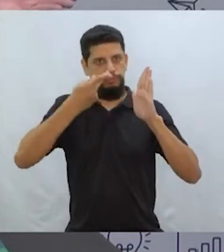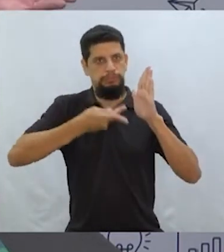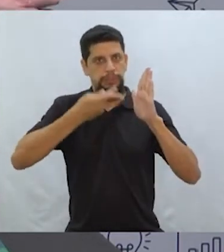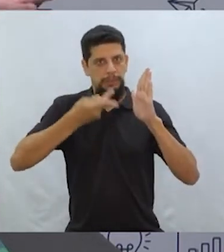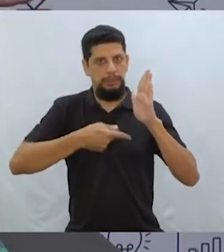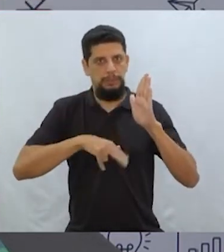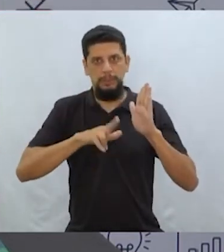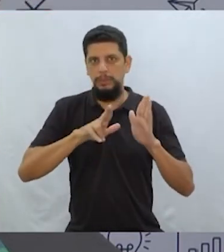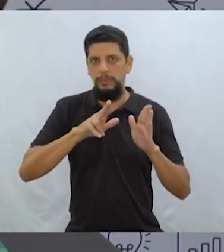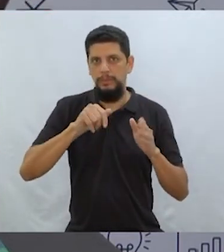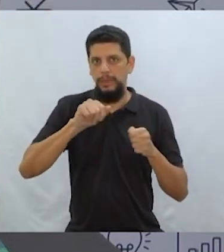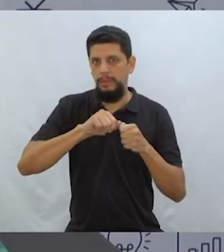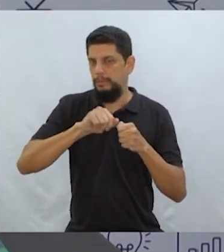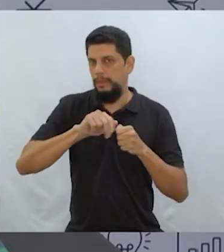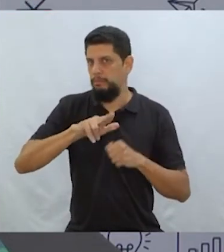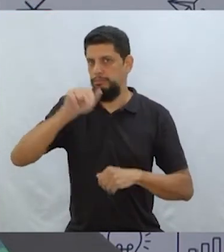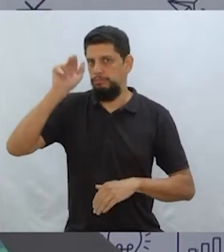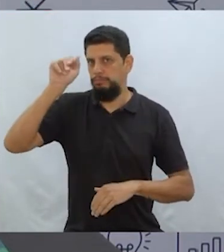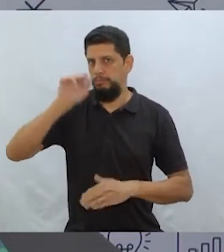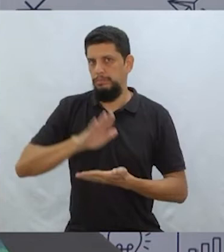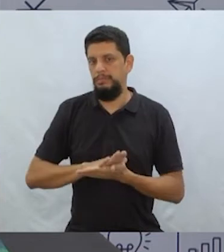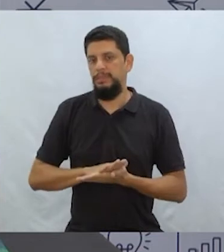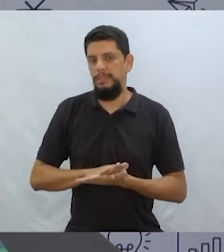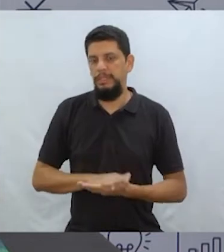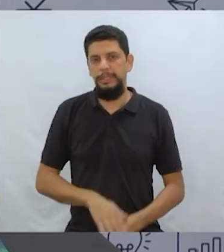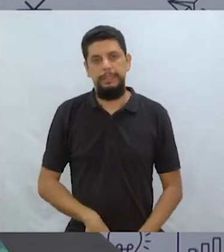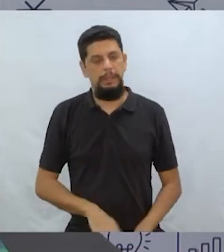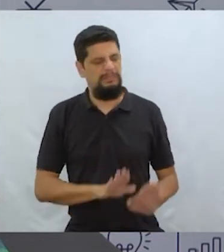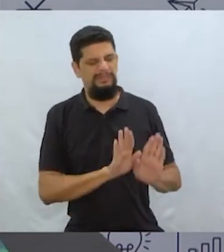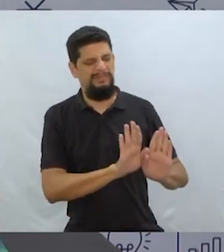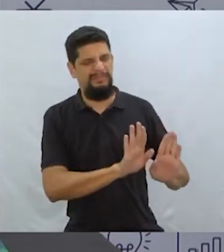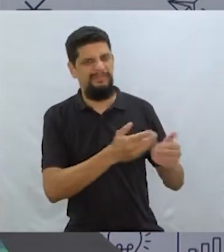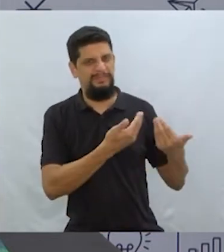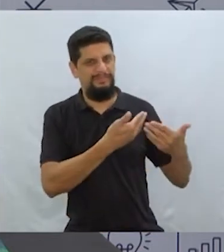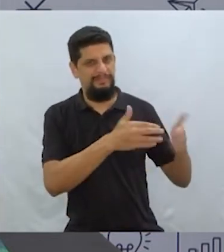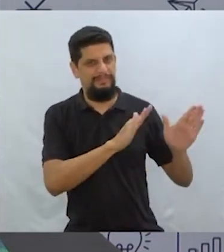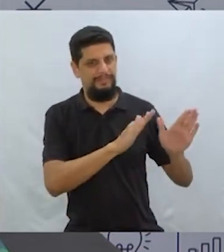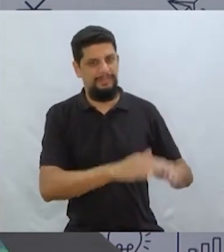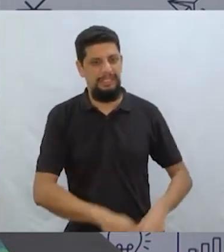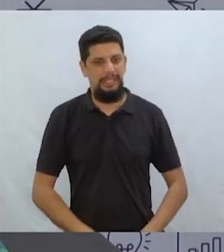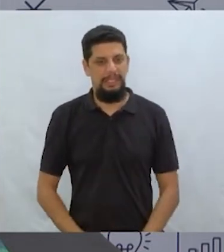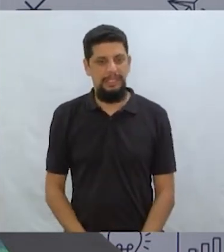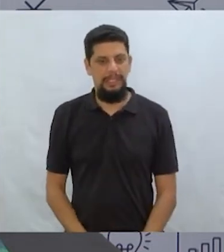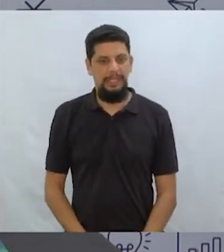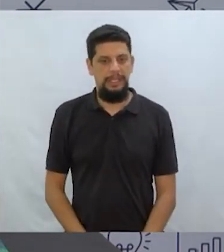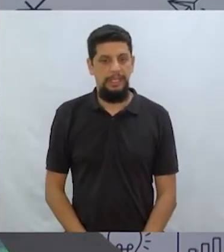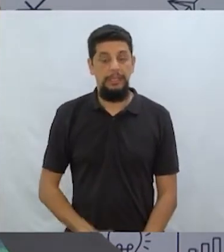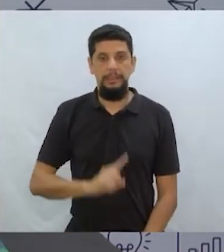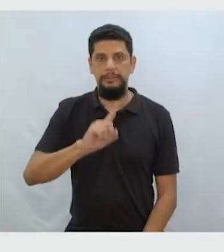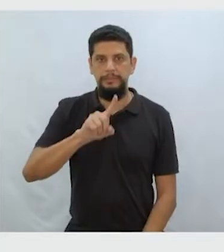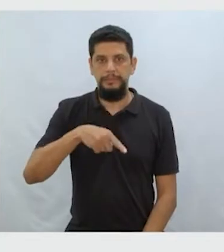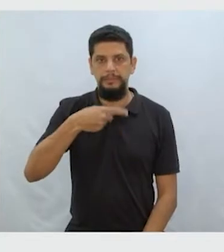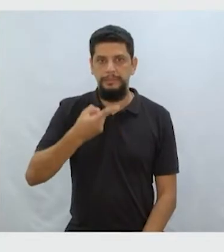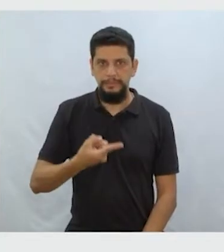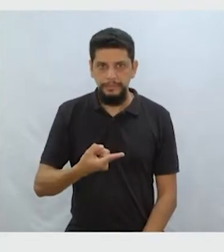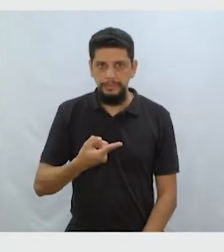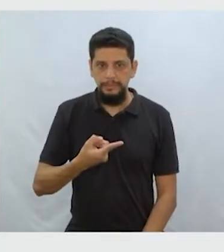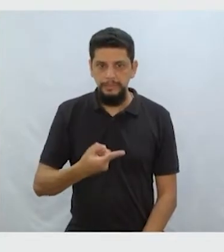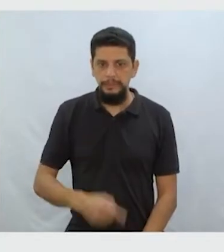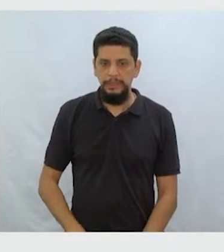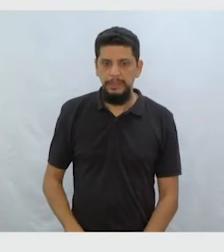prometido que não fariam isso eles deixaram depois da